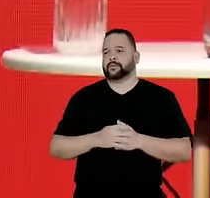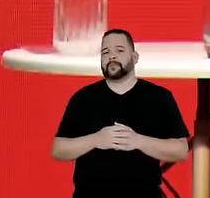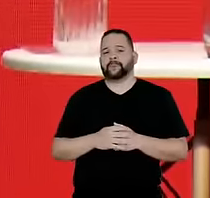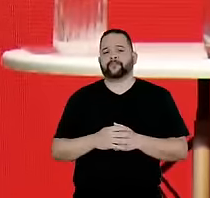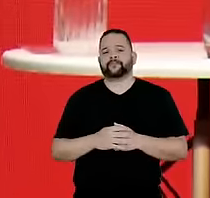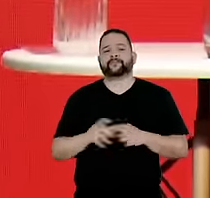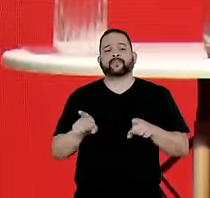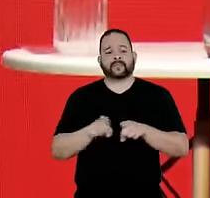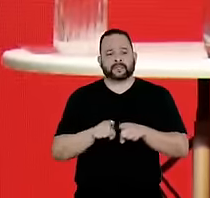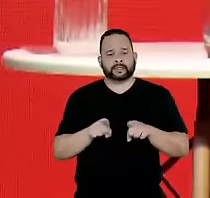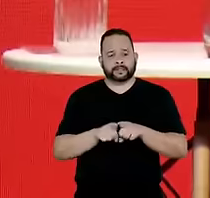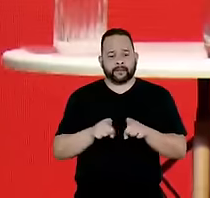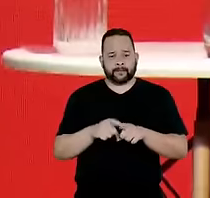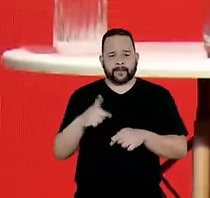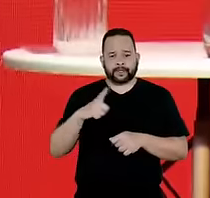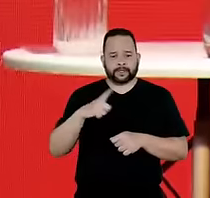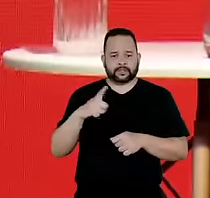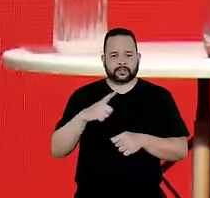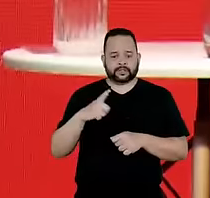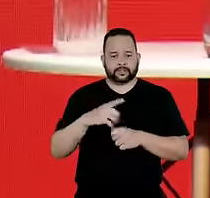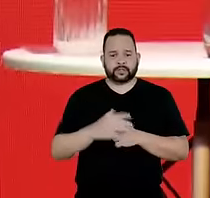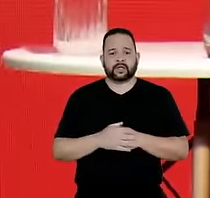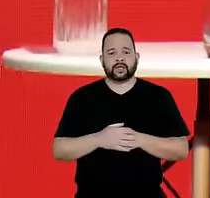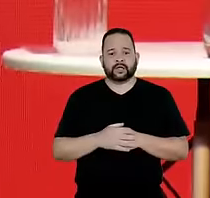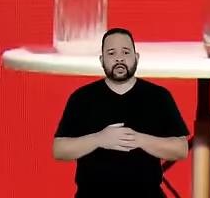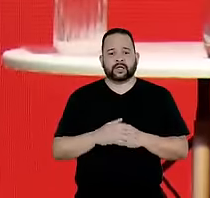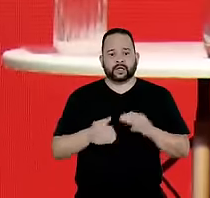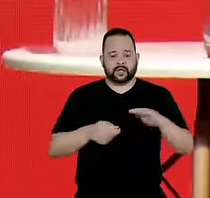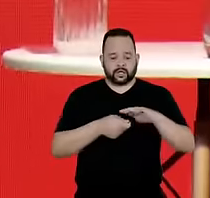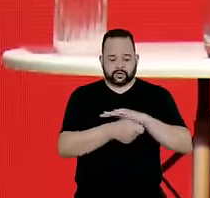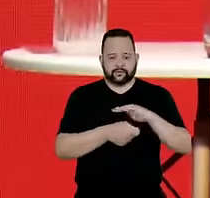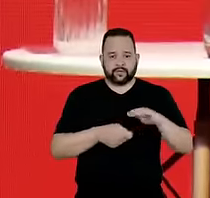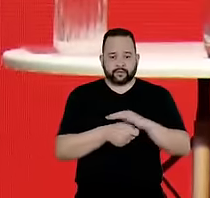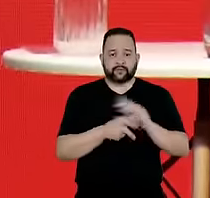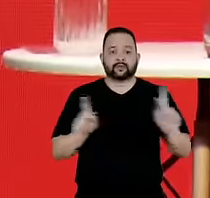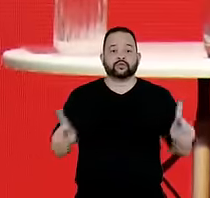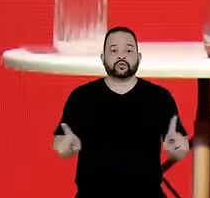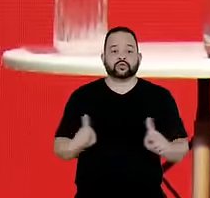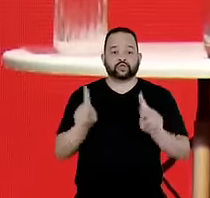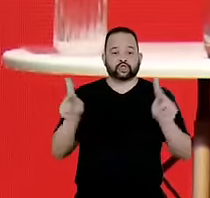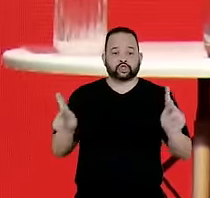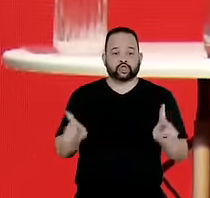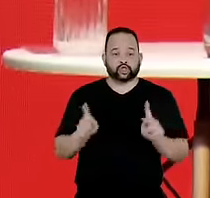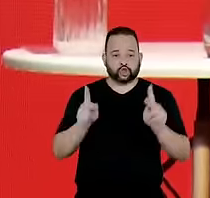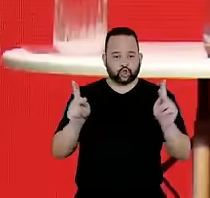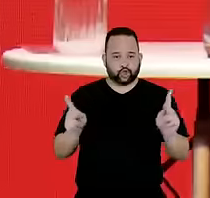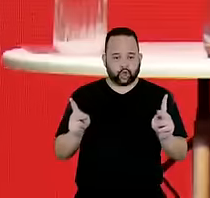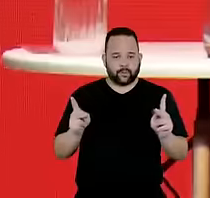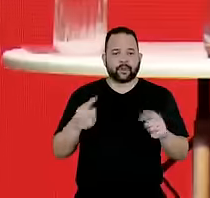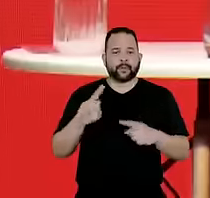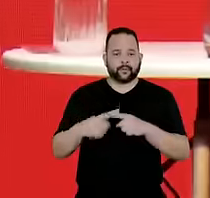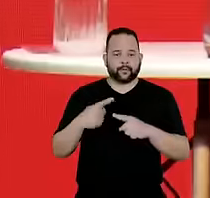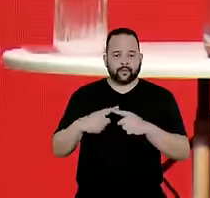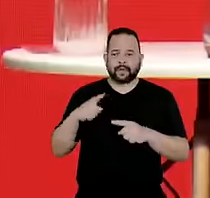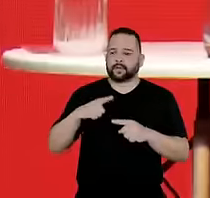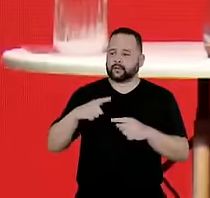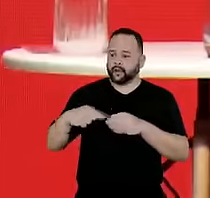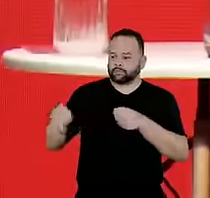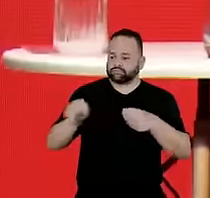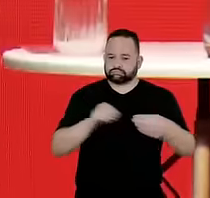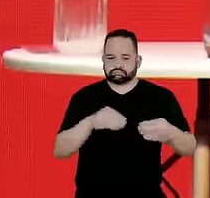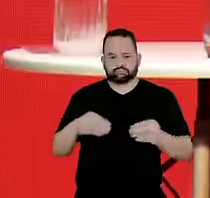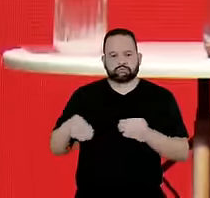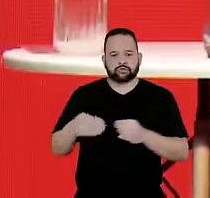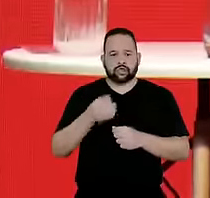tem posição em shopping centers né Porque também tem uma uma posição resiliente euds bons né então bem